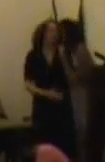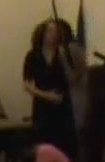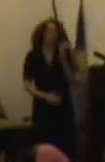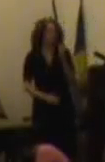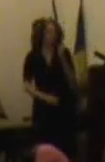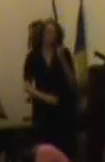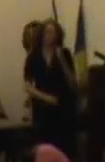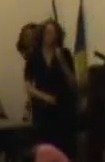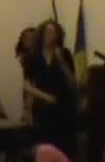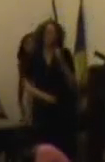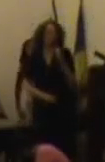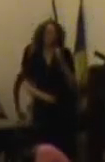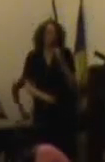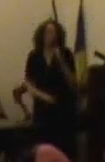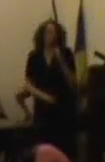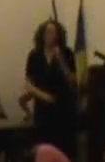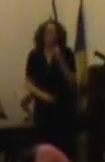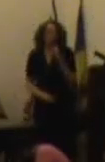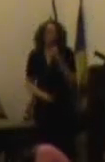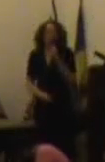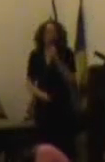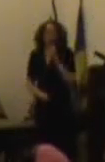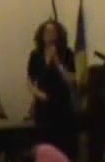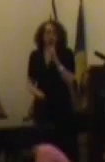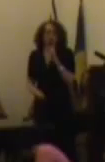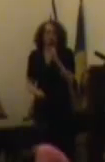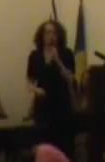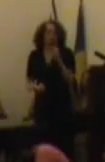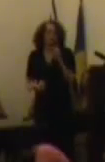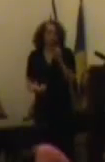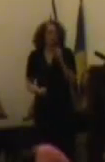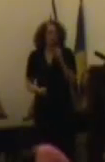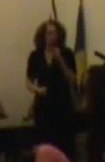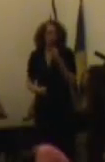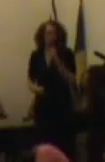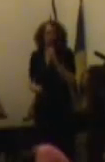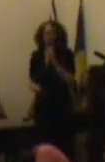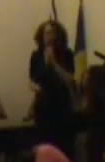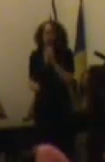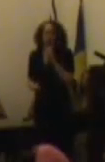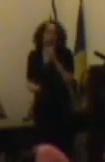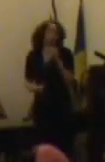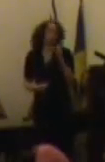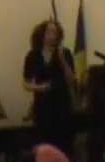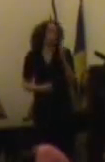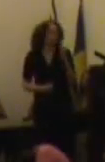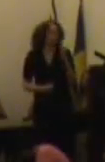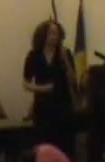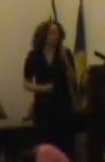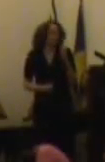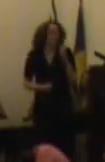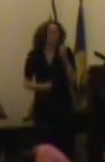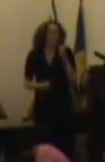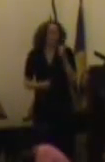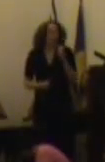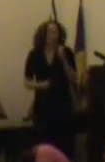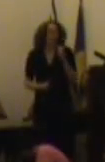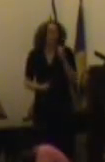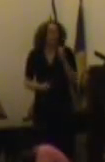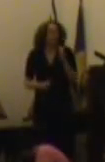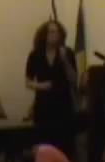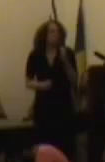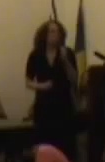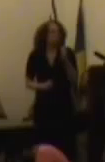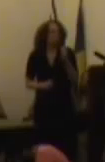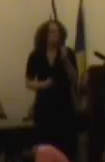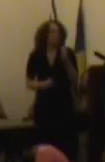com esse plenário tão representativo para trazer o nosso apoio, a nossa solidariedade ao Marcelo Frecho. Eu